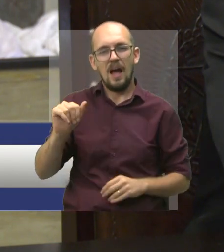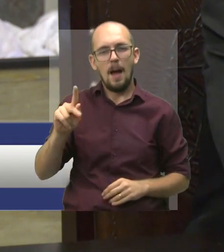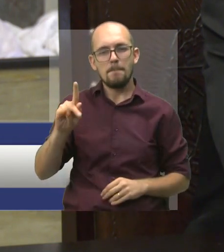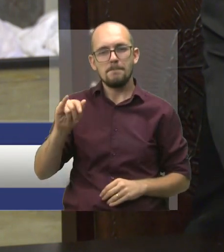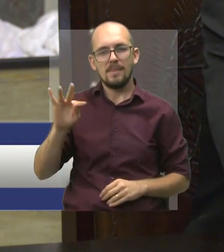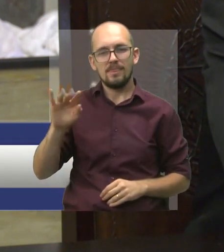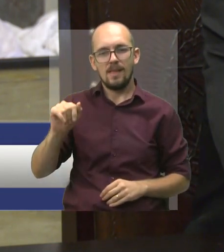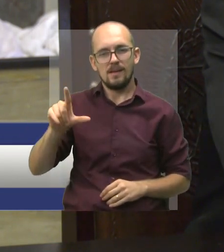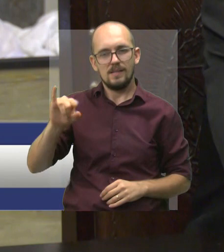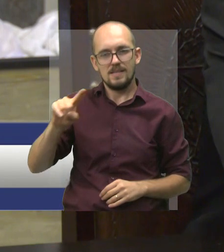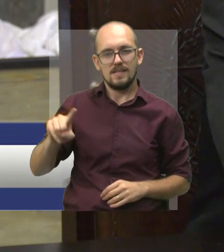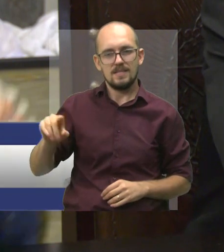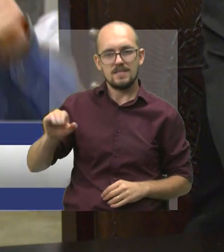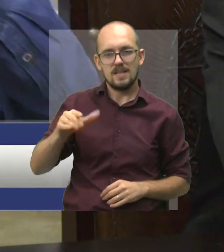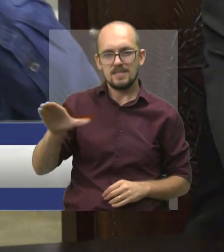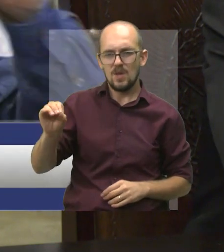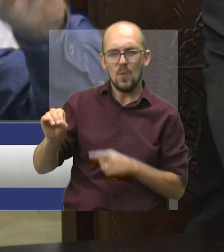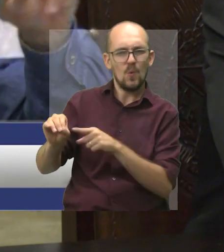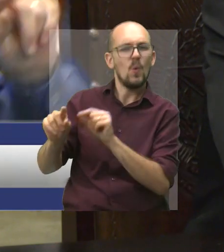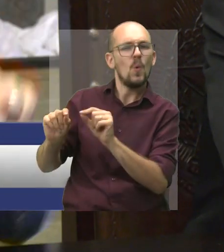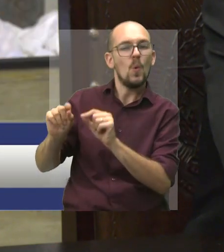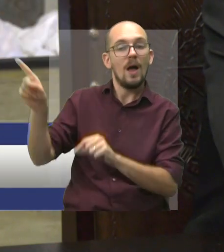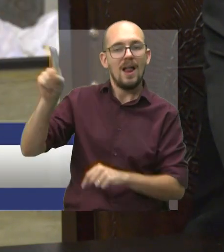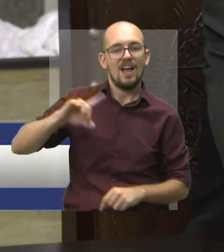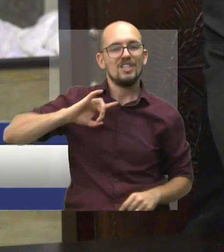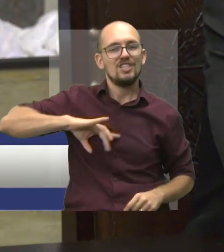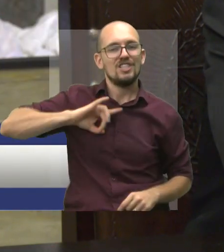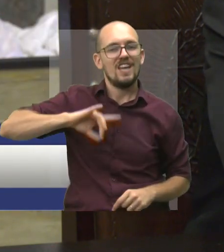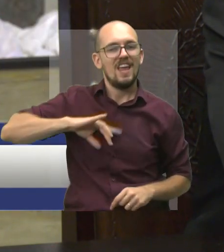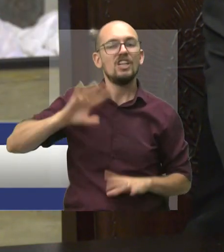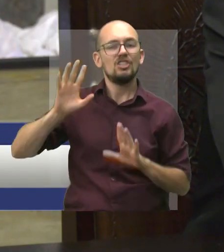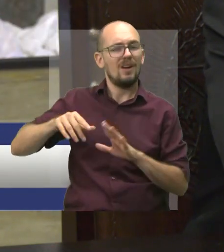doutora Fernanda, é um sistema que no Chile não deu certo.